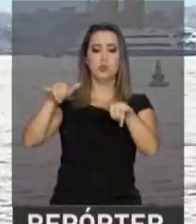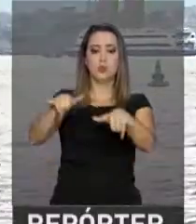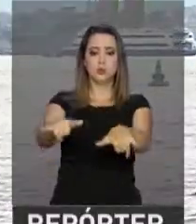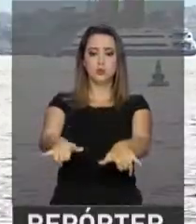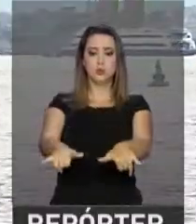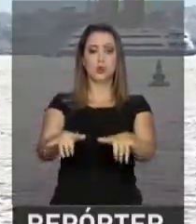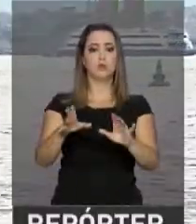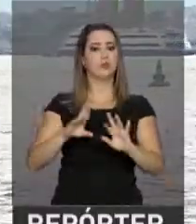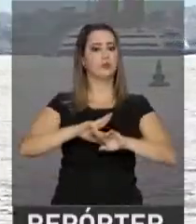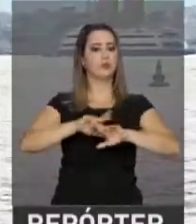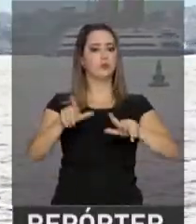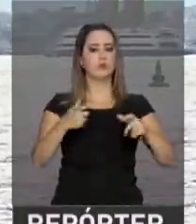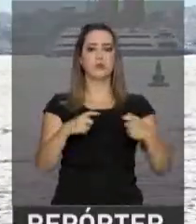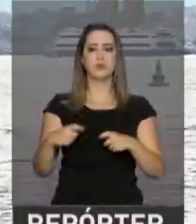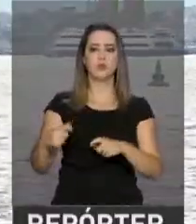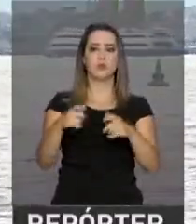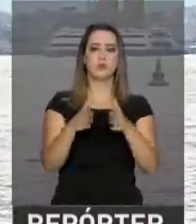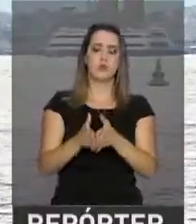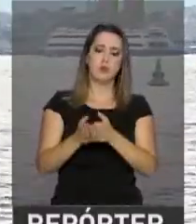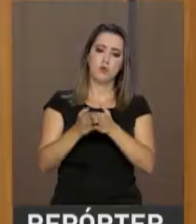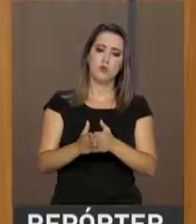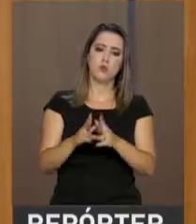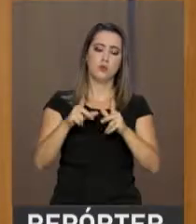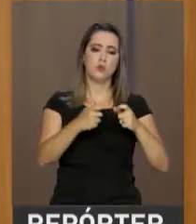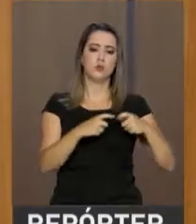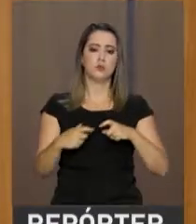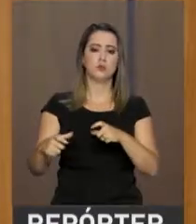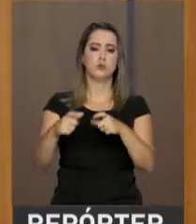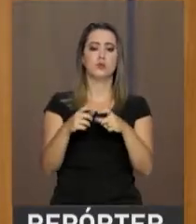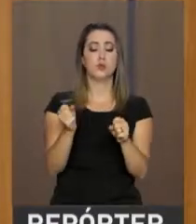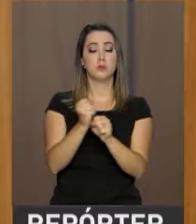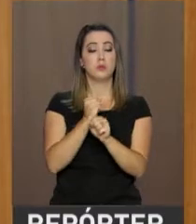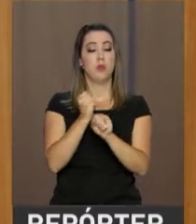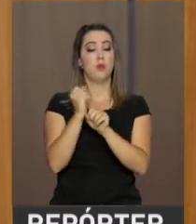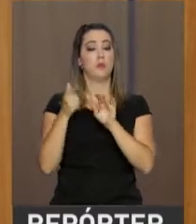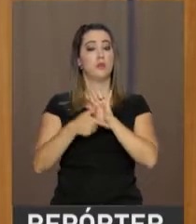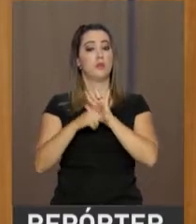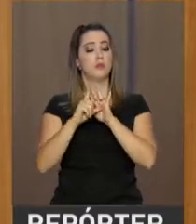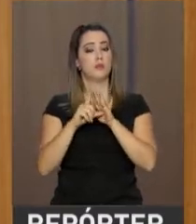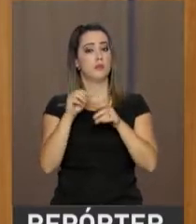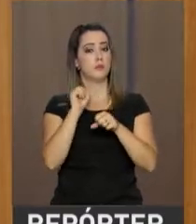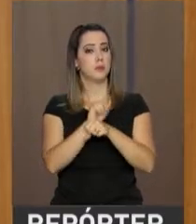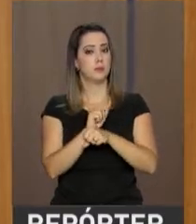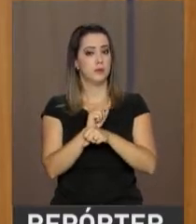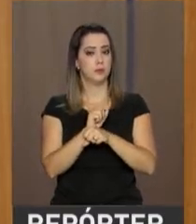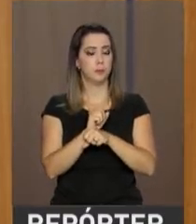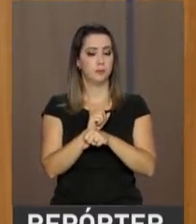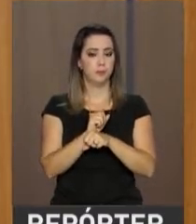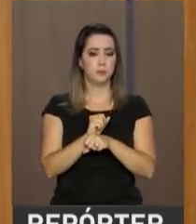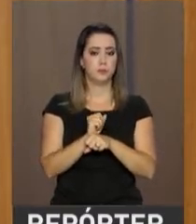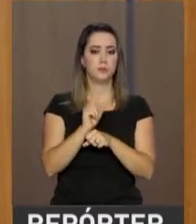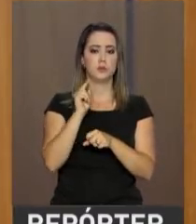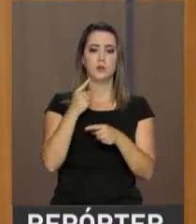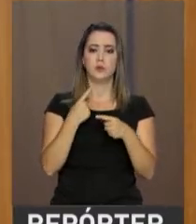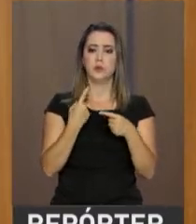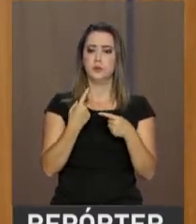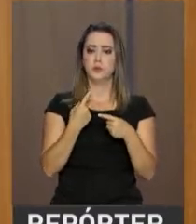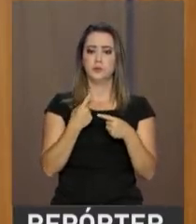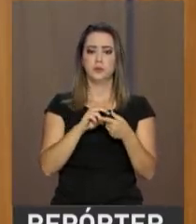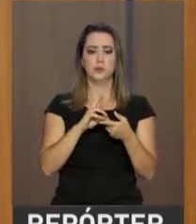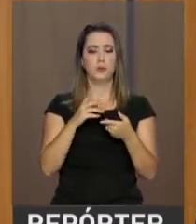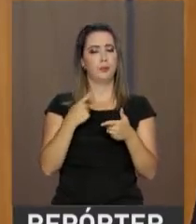enfim em todas as áreas que é obras foram iniciadas em que estavam paralisadas é